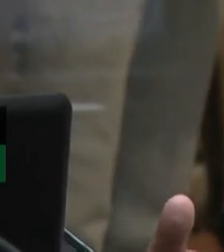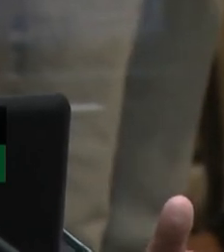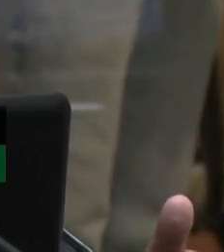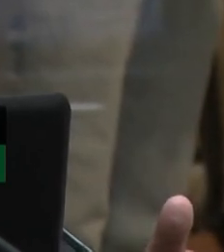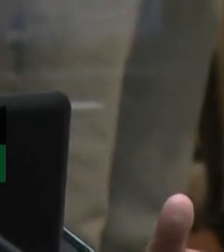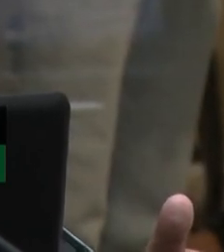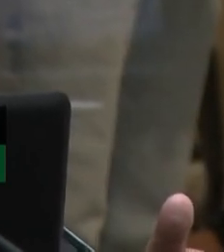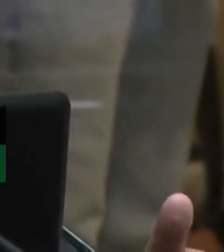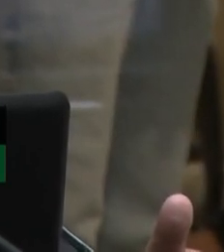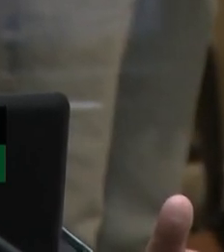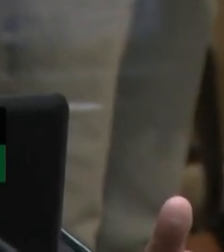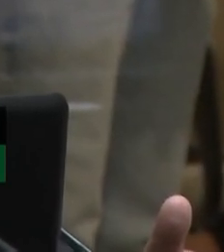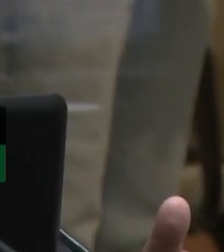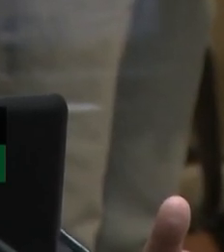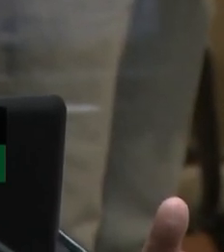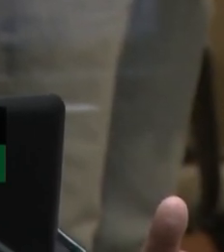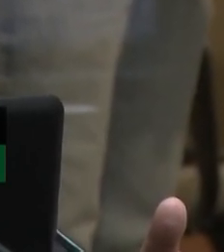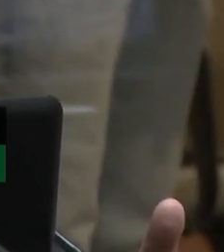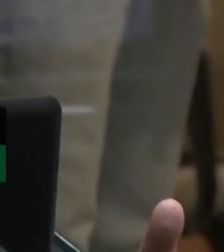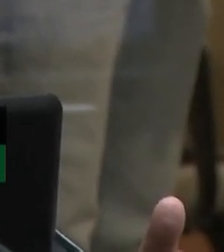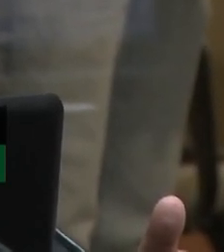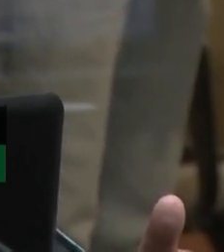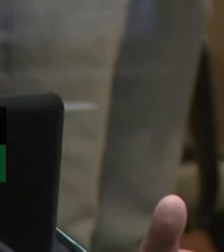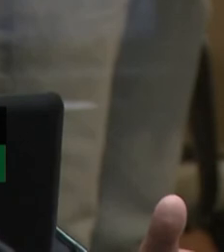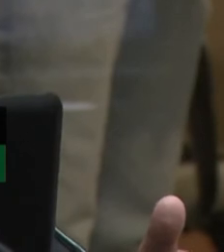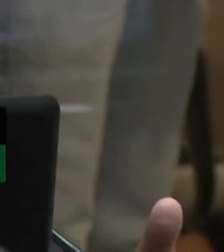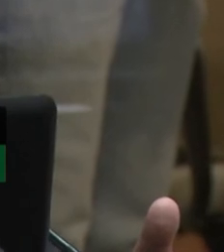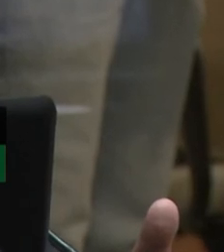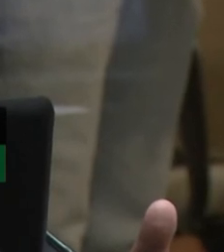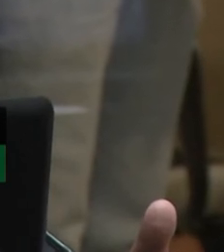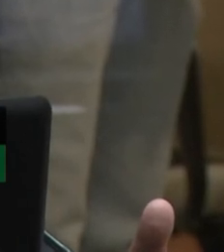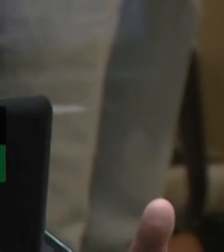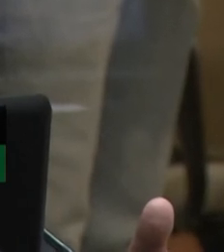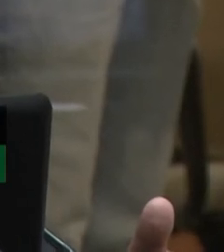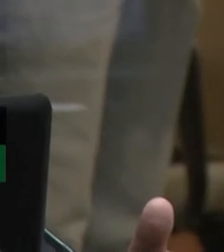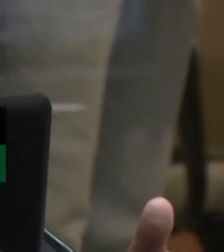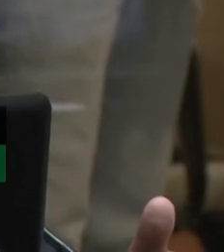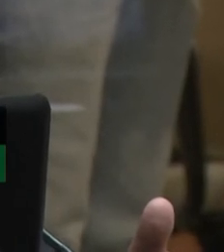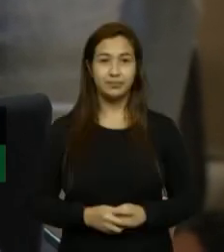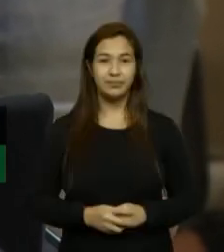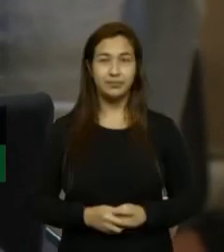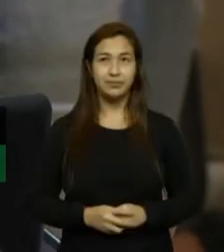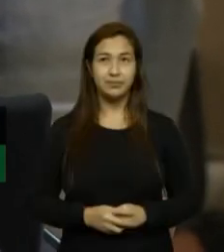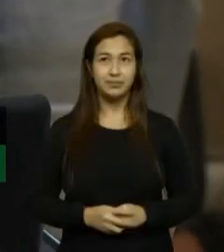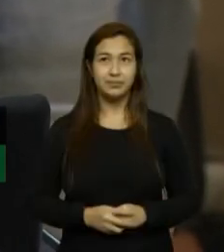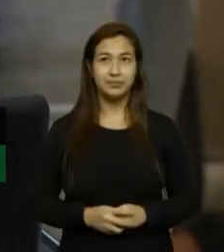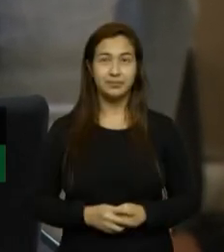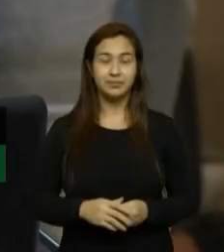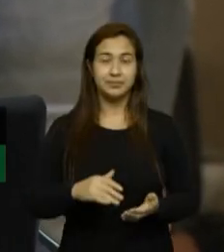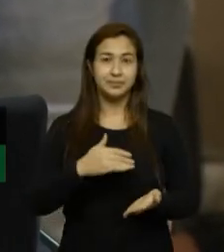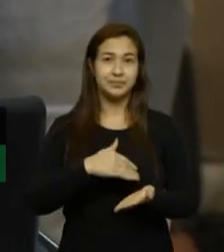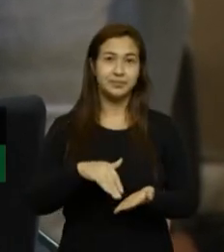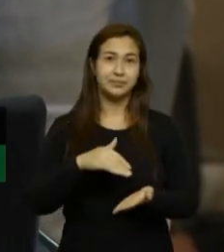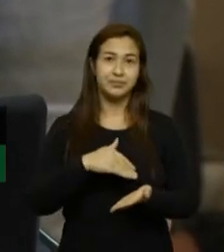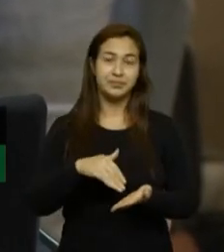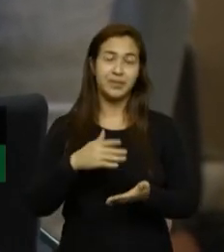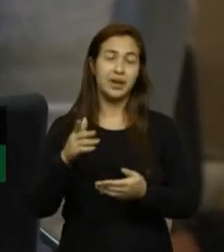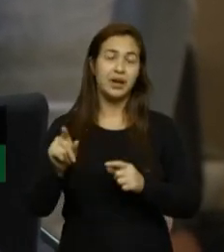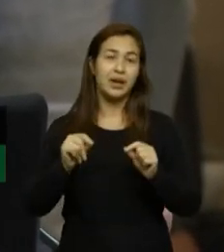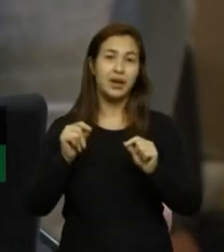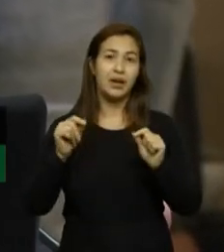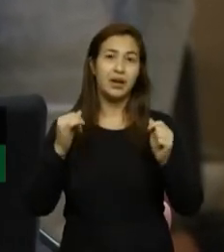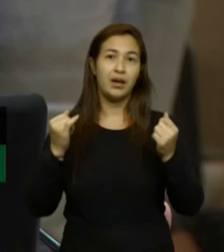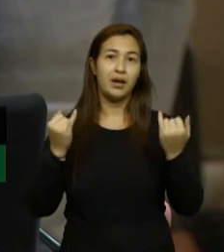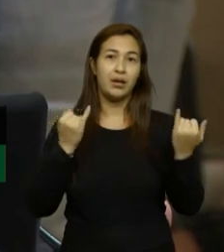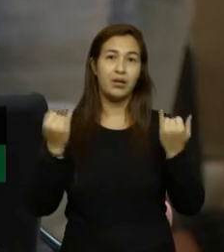pertinentes para a gente ali, que está dizendo em relação a roteiro, tripulação, a forma que foi utilizada. E quem era detentor dessas informações seria